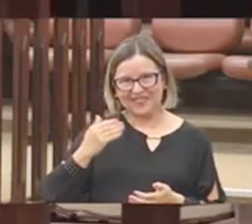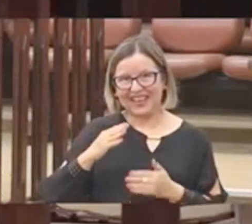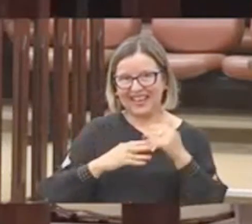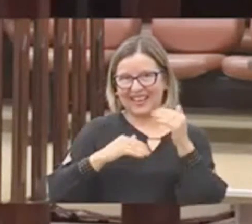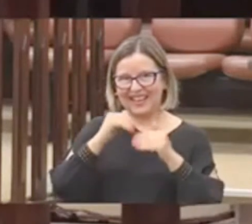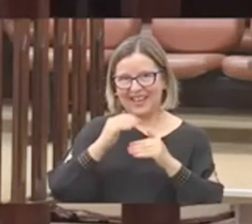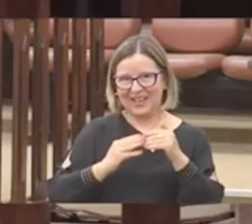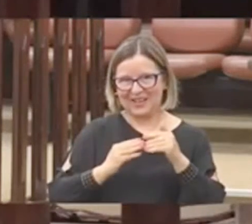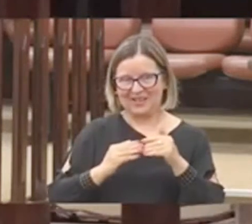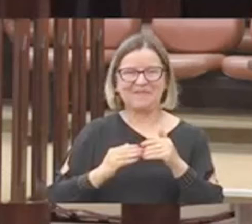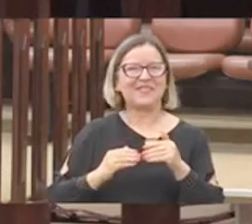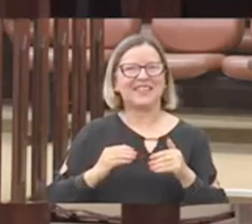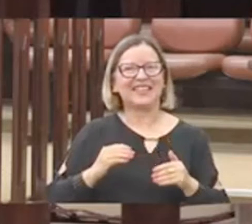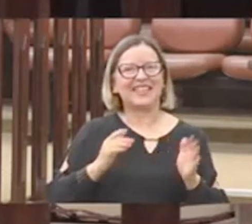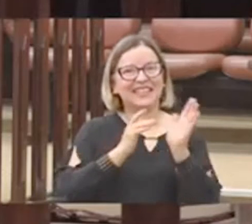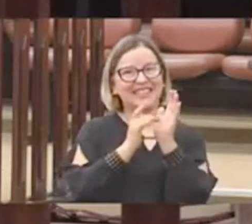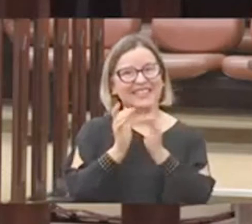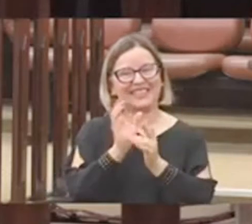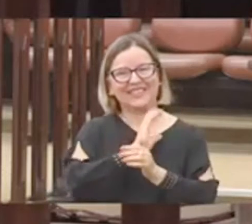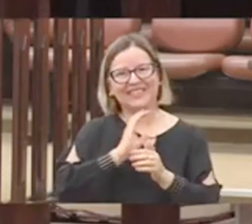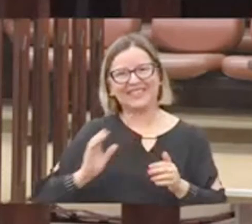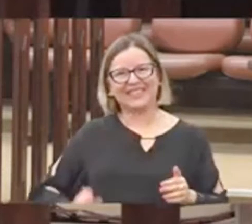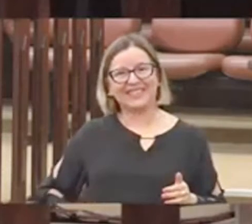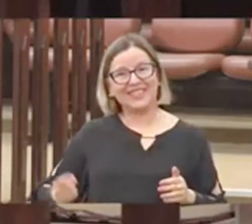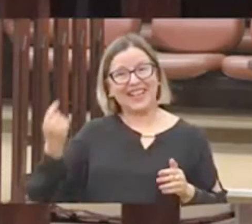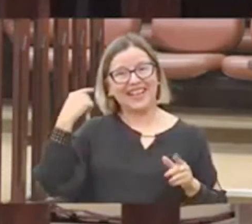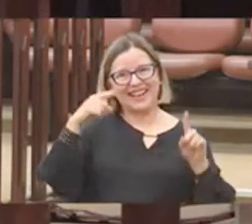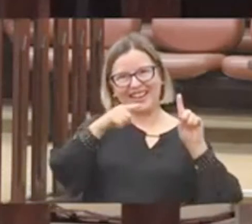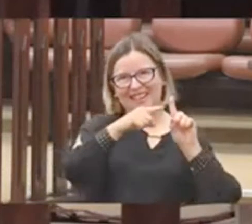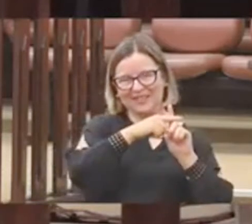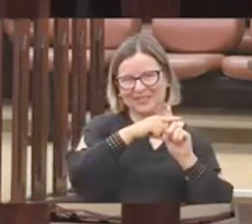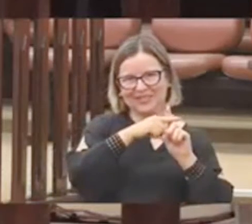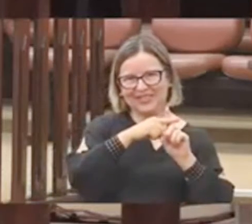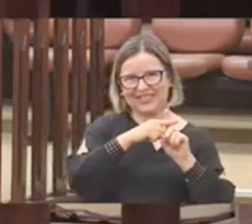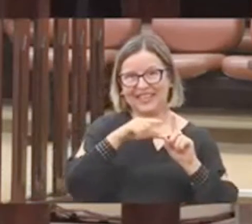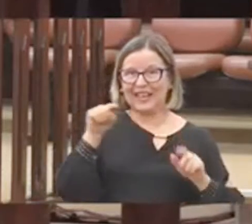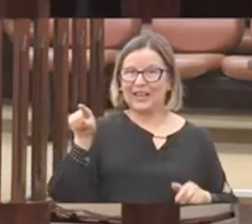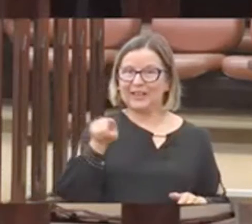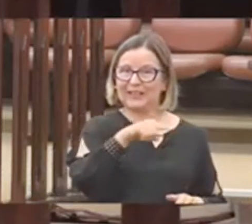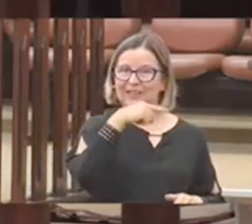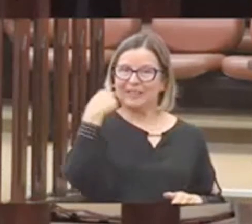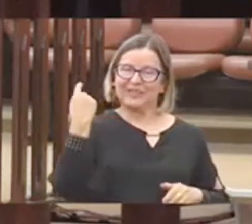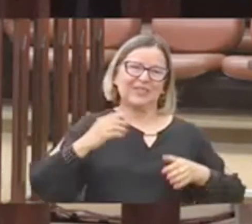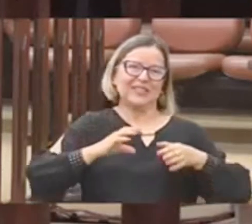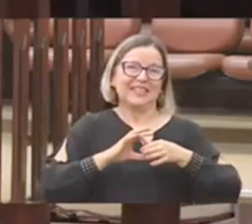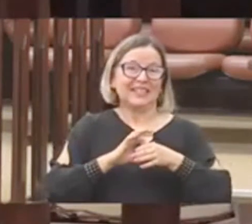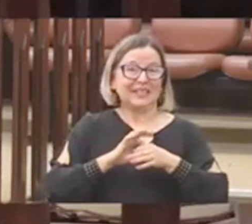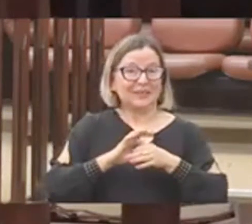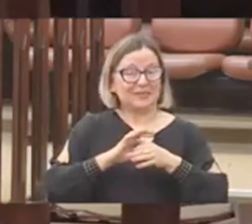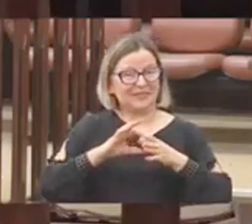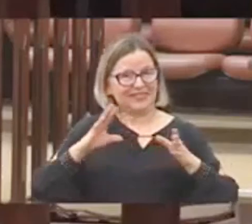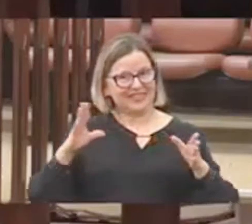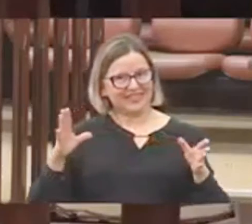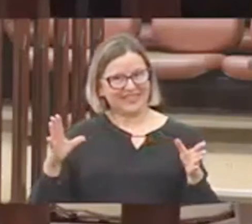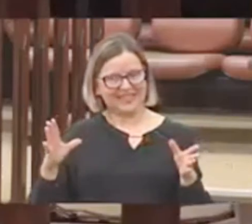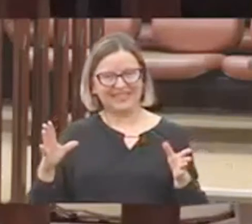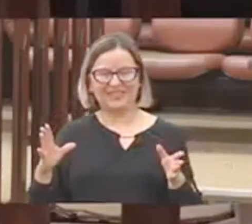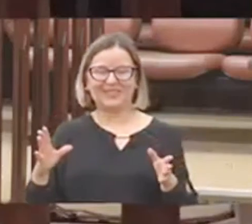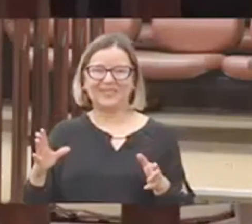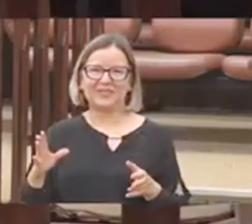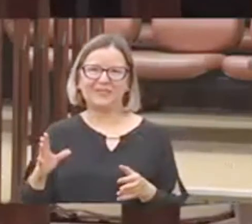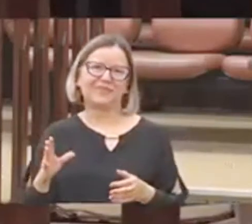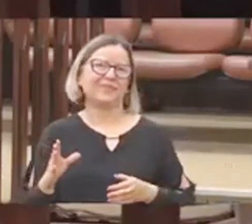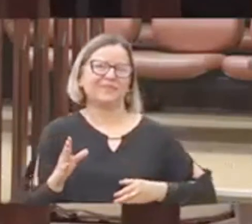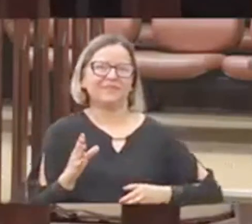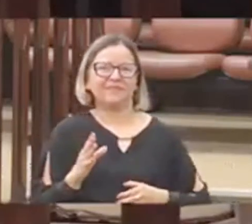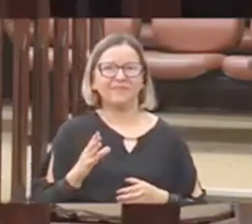que nos resgatou da UTI, que nos libertou desta mentira maligna de acreditar que é possível ter uma vida